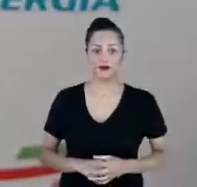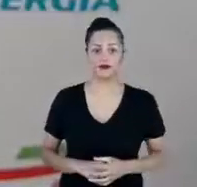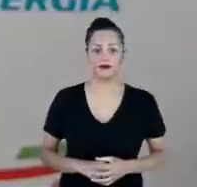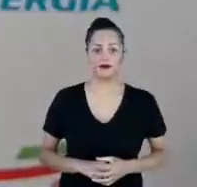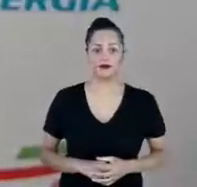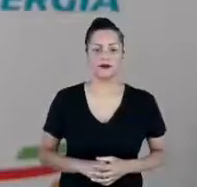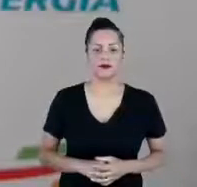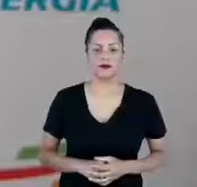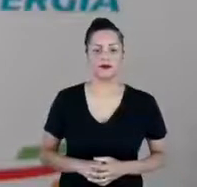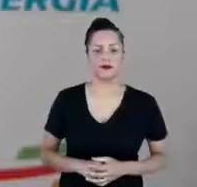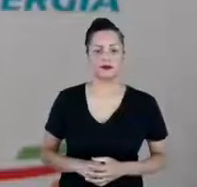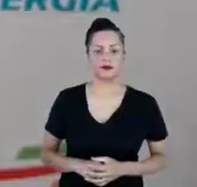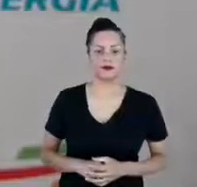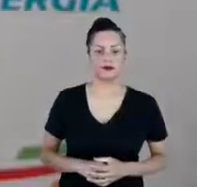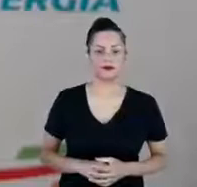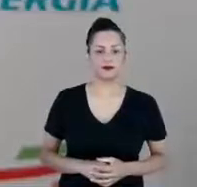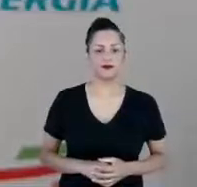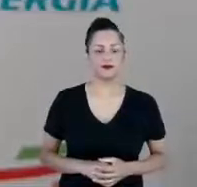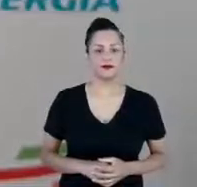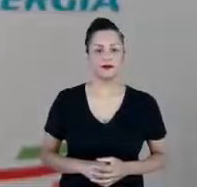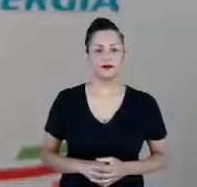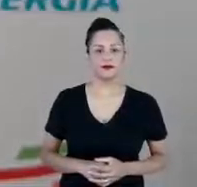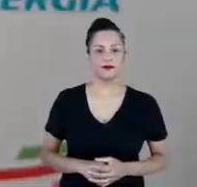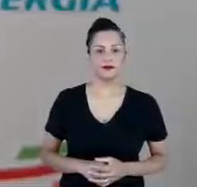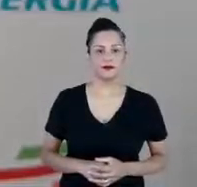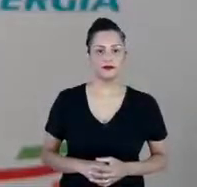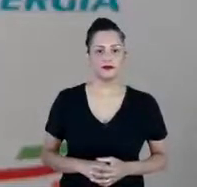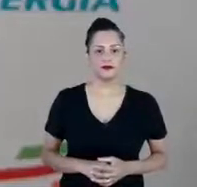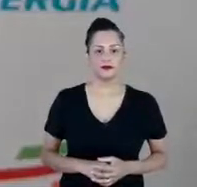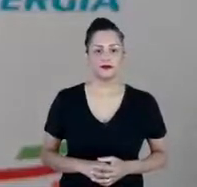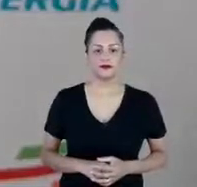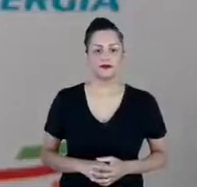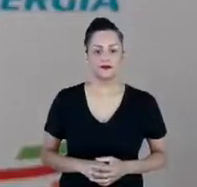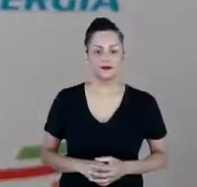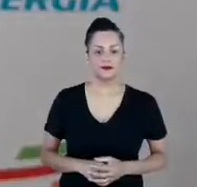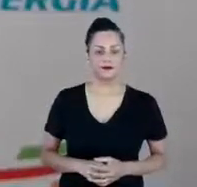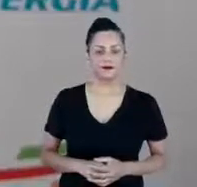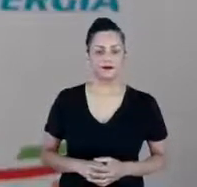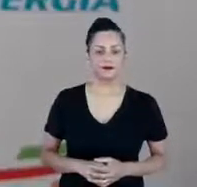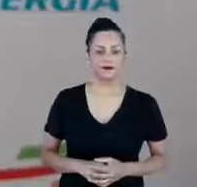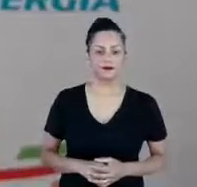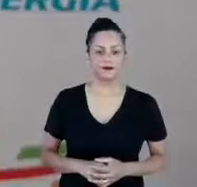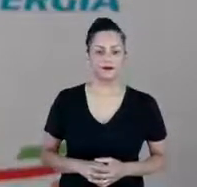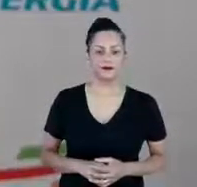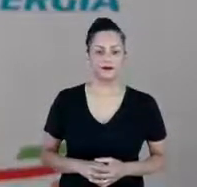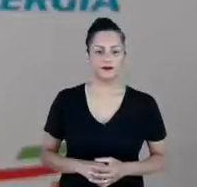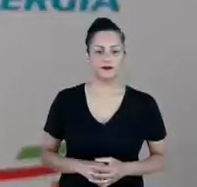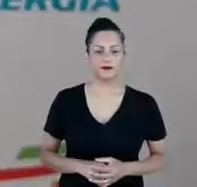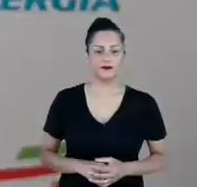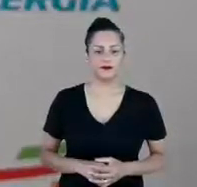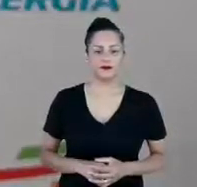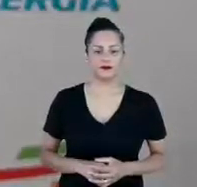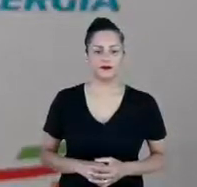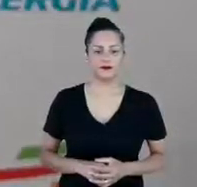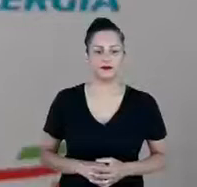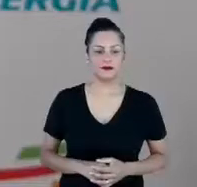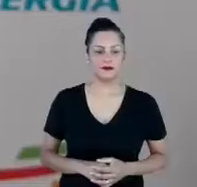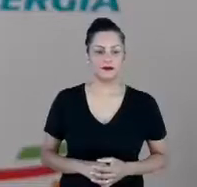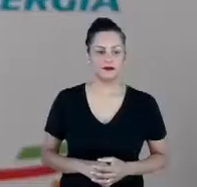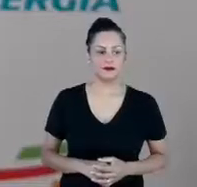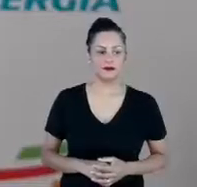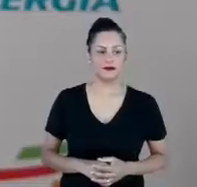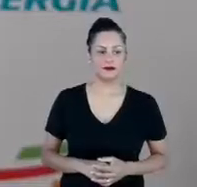antes aprender instinto de caça cólicas and Friends Good morning Minecraft can